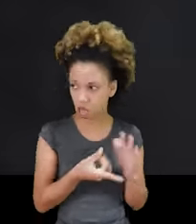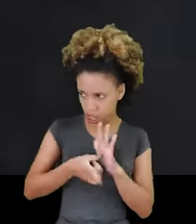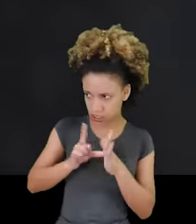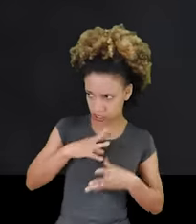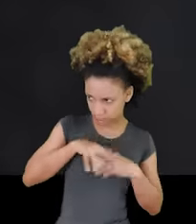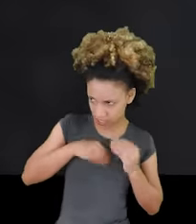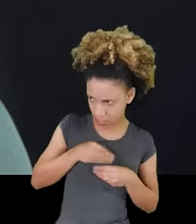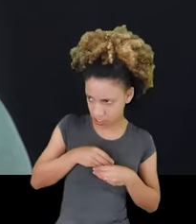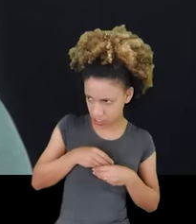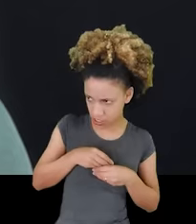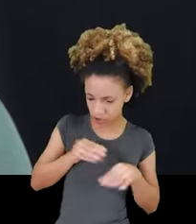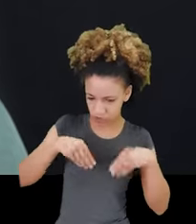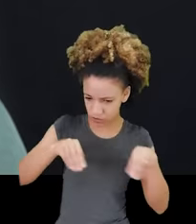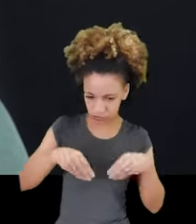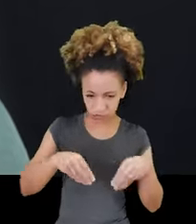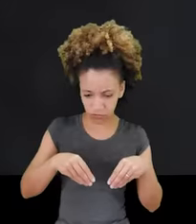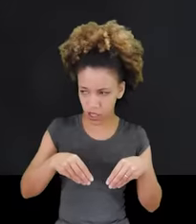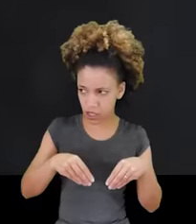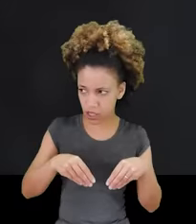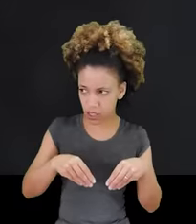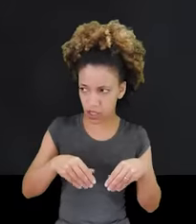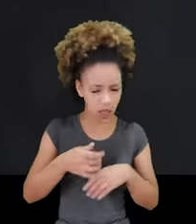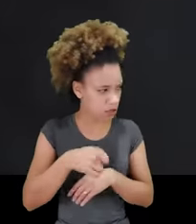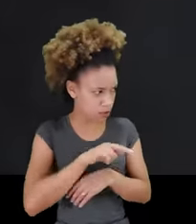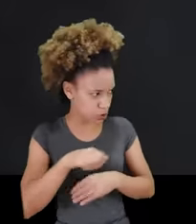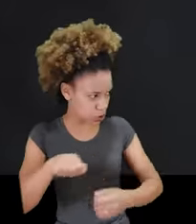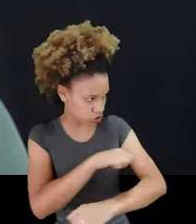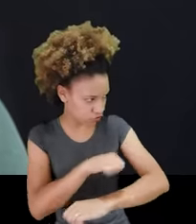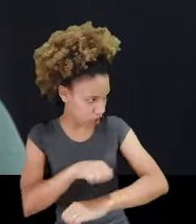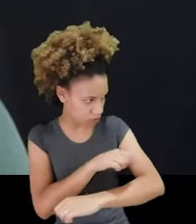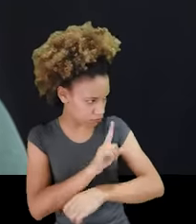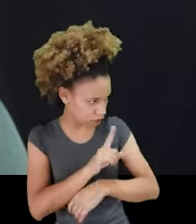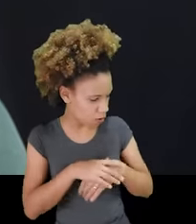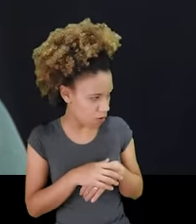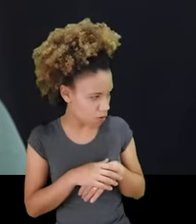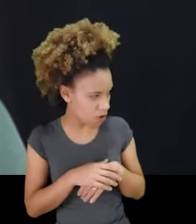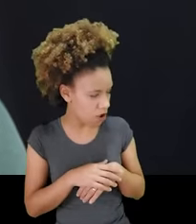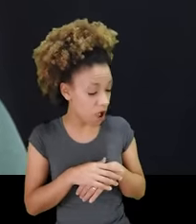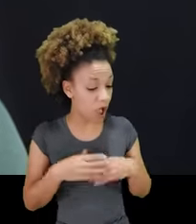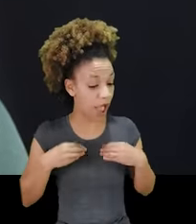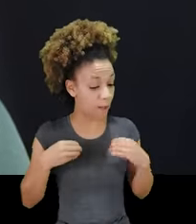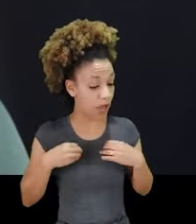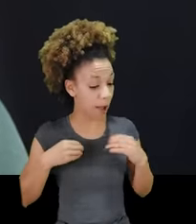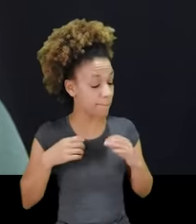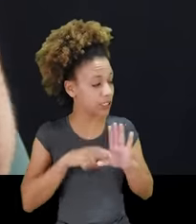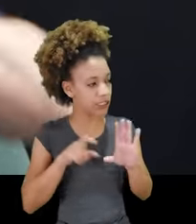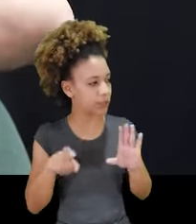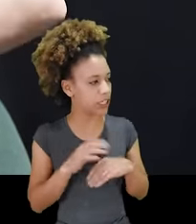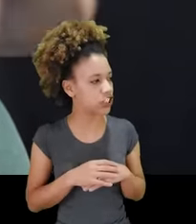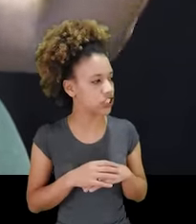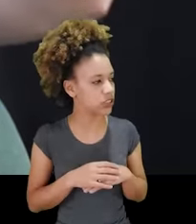Estava amassada, desamassou. A gente não precisa de você. Mas por espontaneamente. Ela é uma camisa independente.